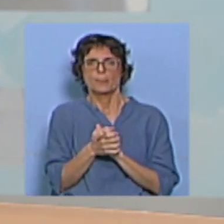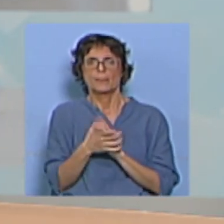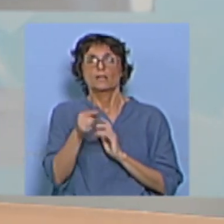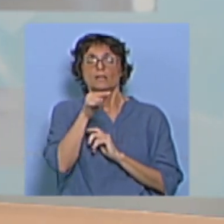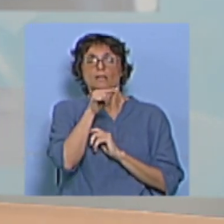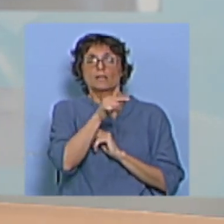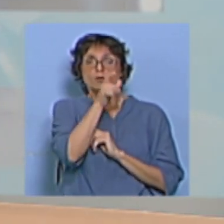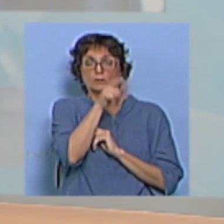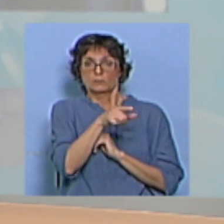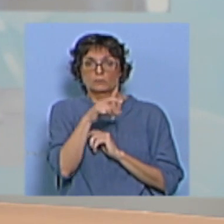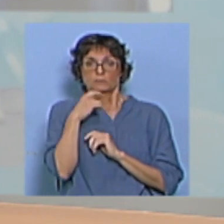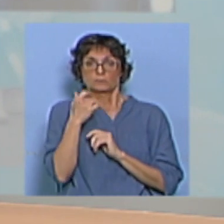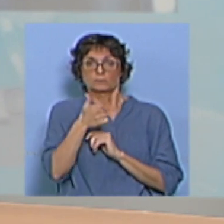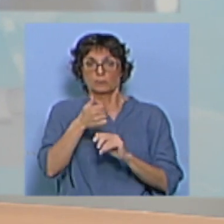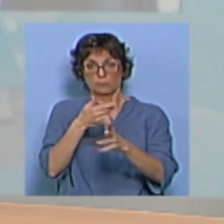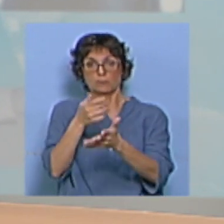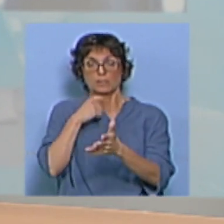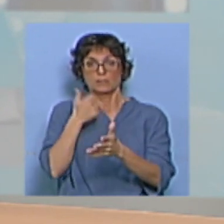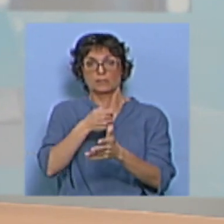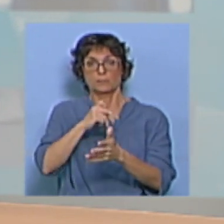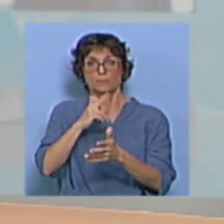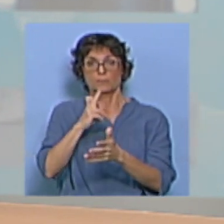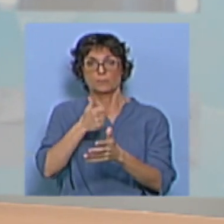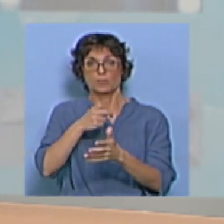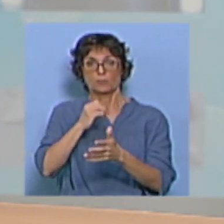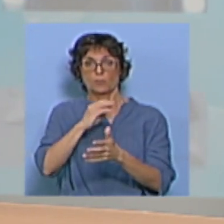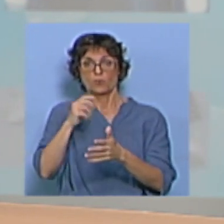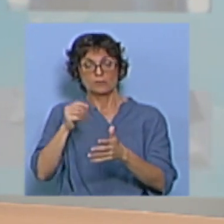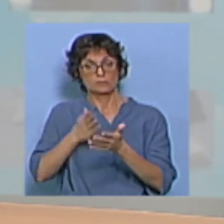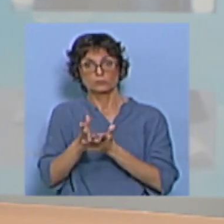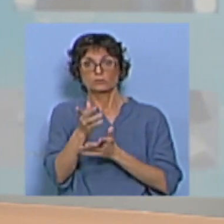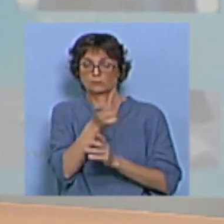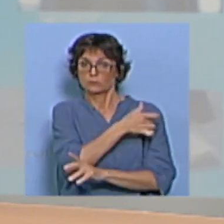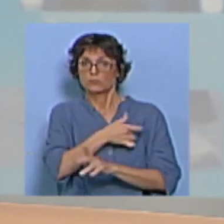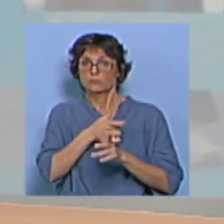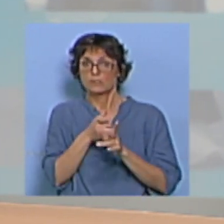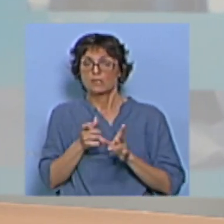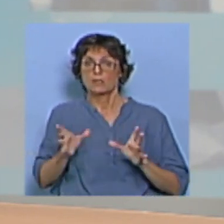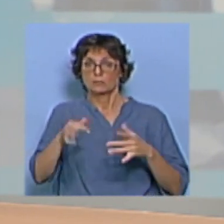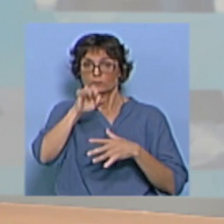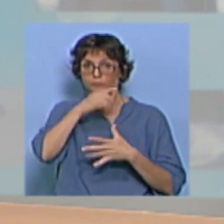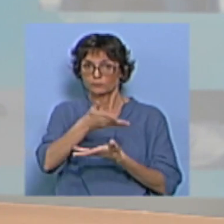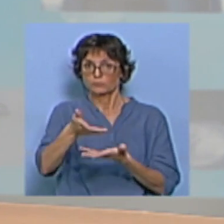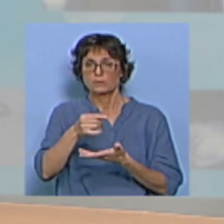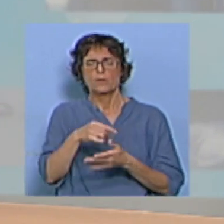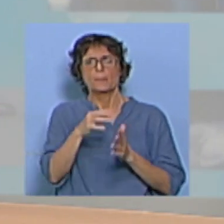continua como secretário e porta-voz na Conferência Episcopal, numa Assembleia onde foi